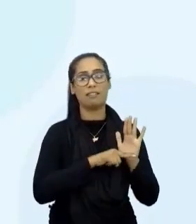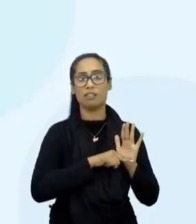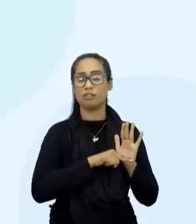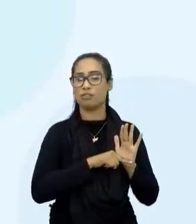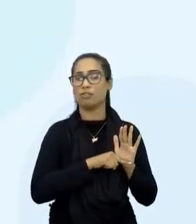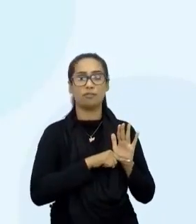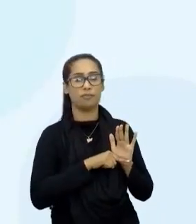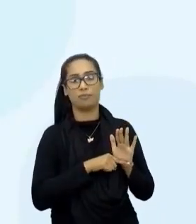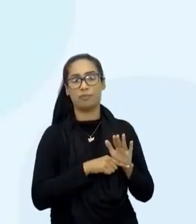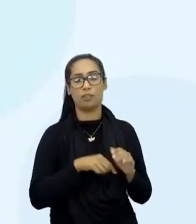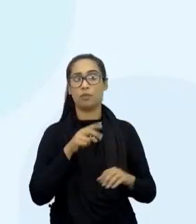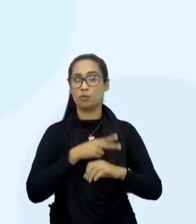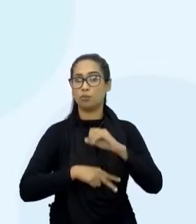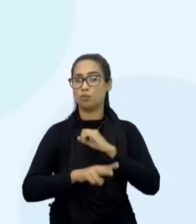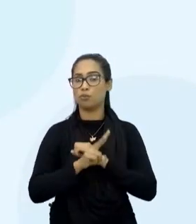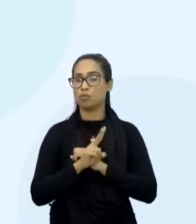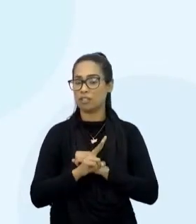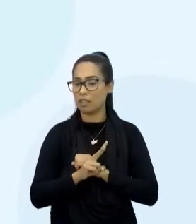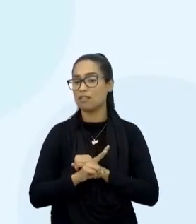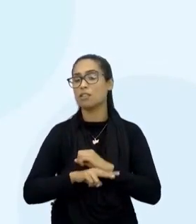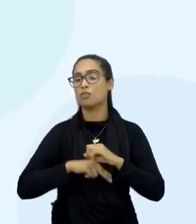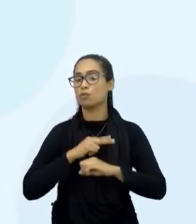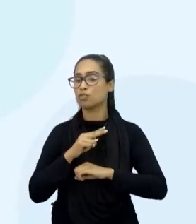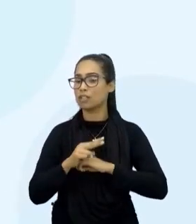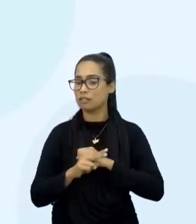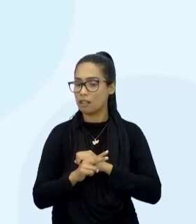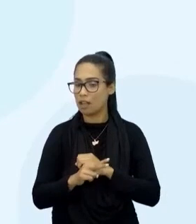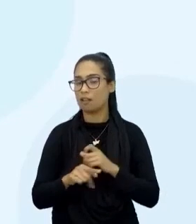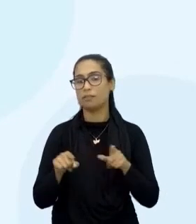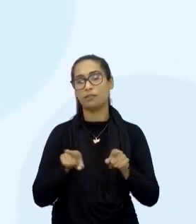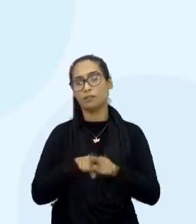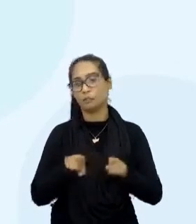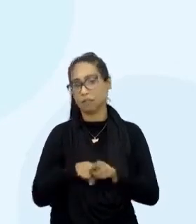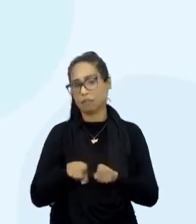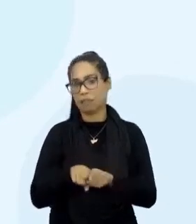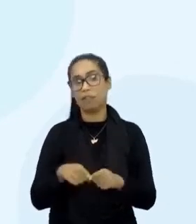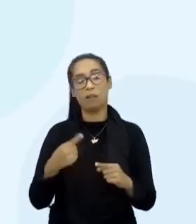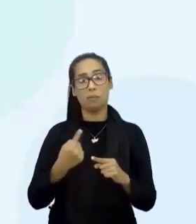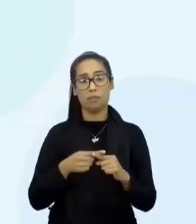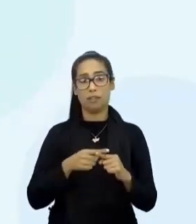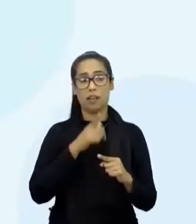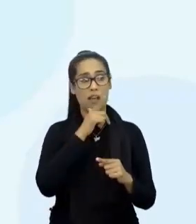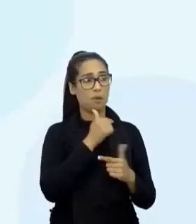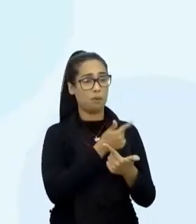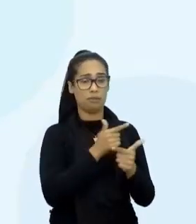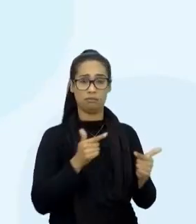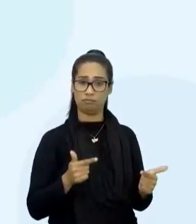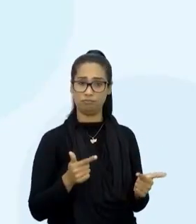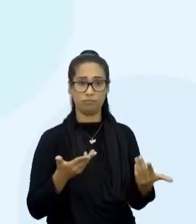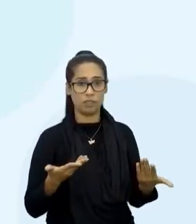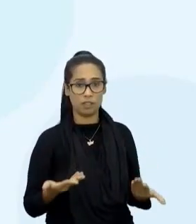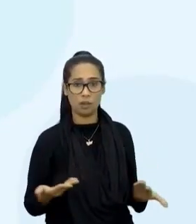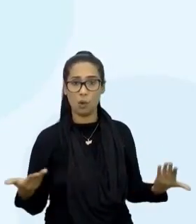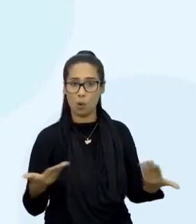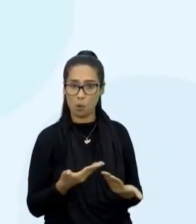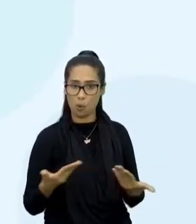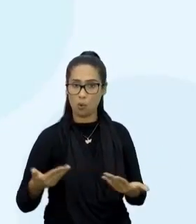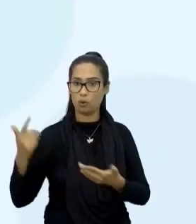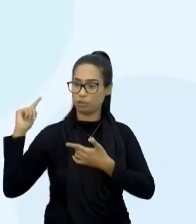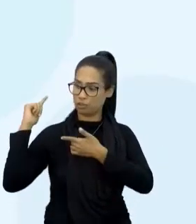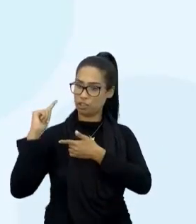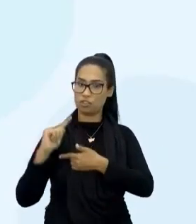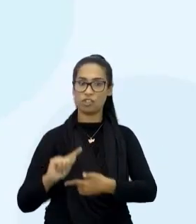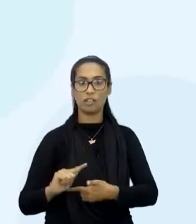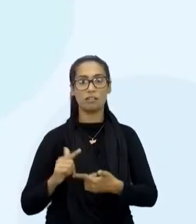sustentável, pois esse caminho não garante que gerações futuras terão água disponível para o seu consumo, como nós, a geração atual, estamos